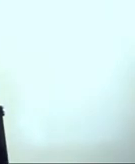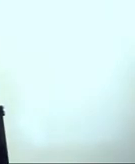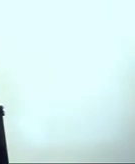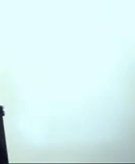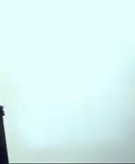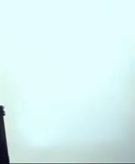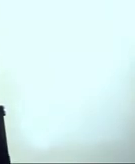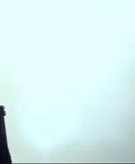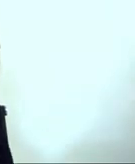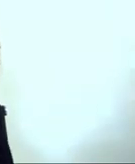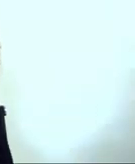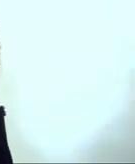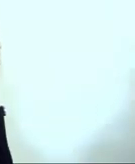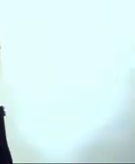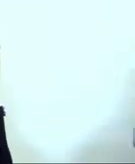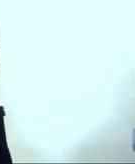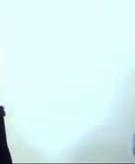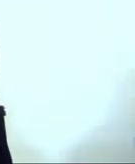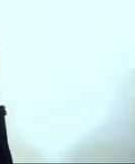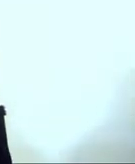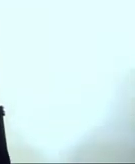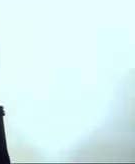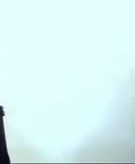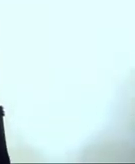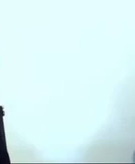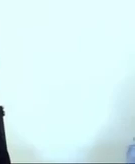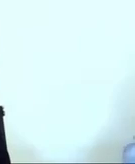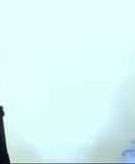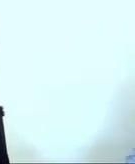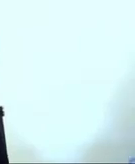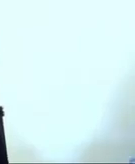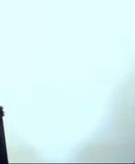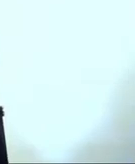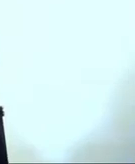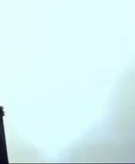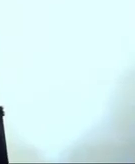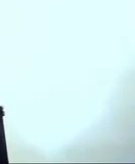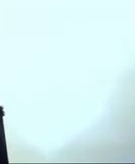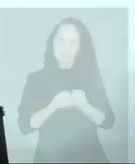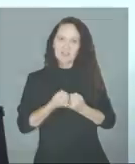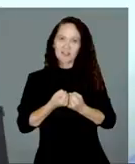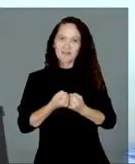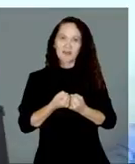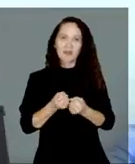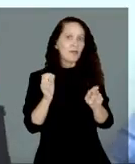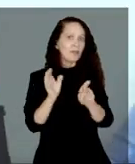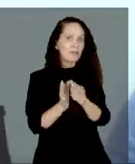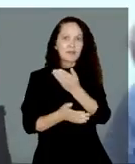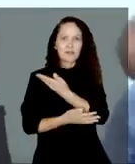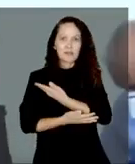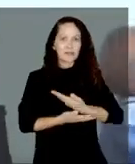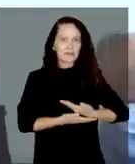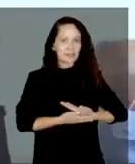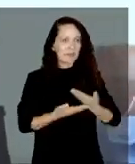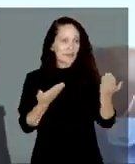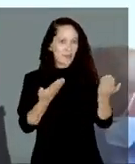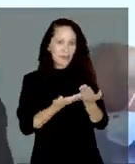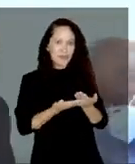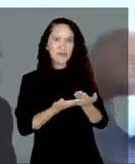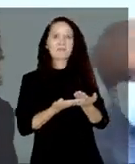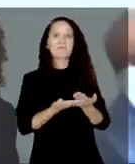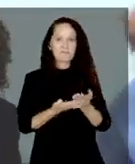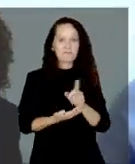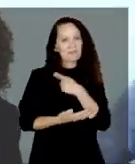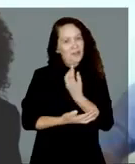história avançar na luta dos trabalhadores, na luta pela democracia. Saúdo também aqui os companheiros